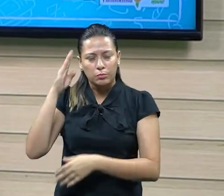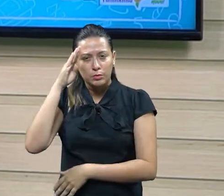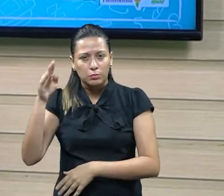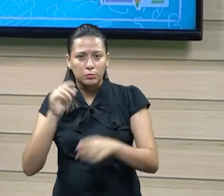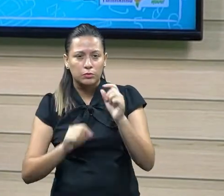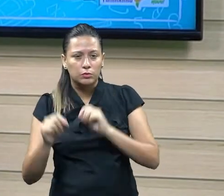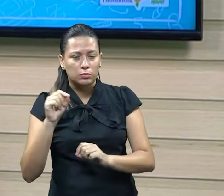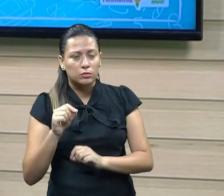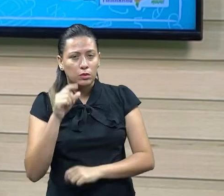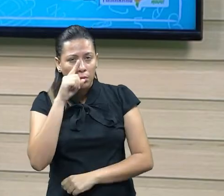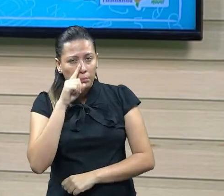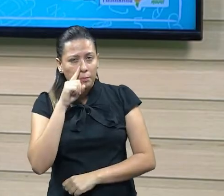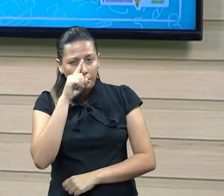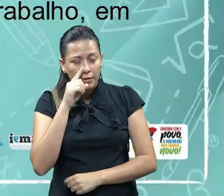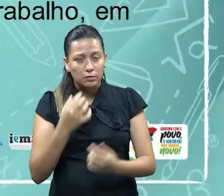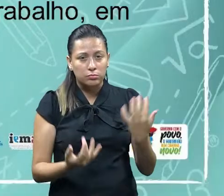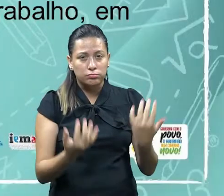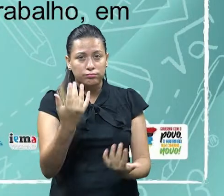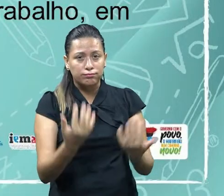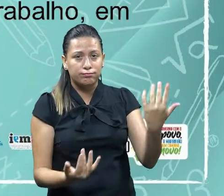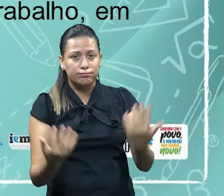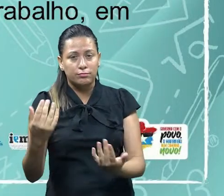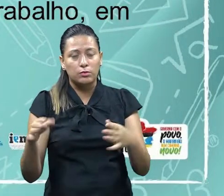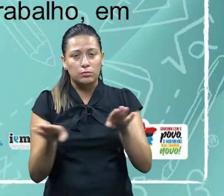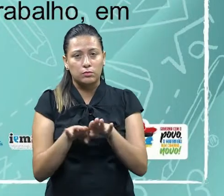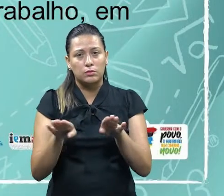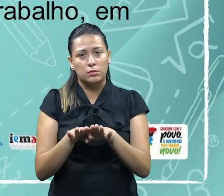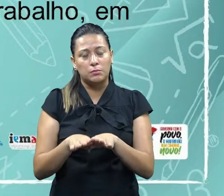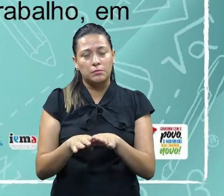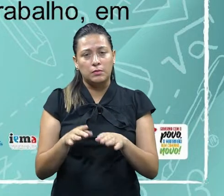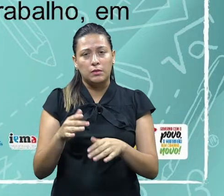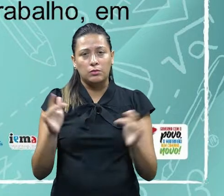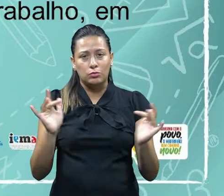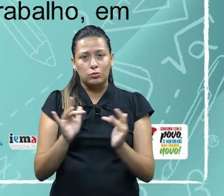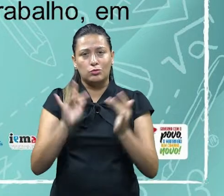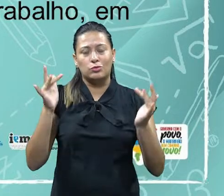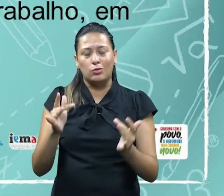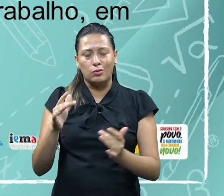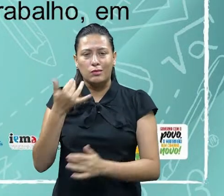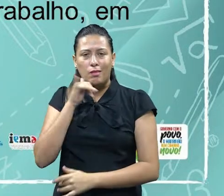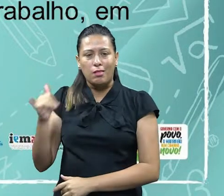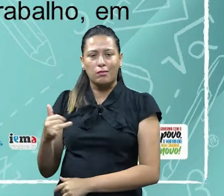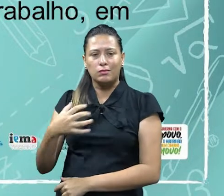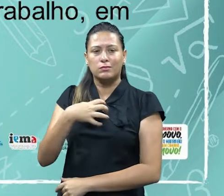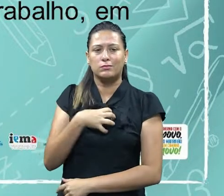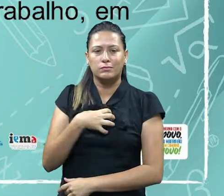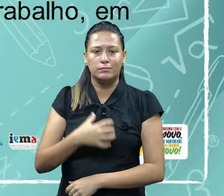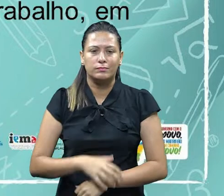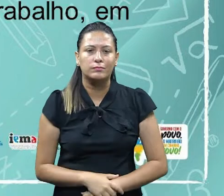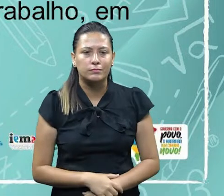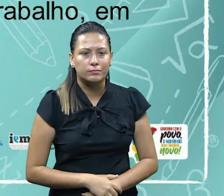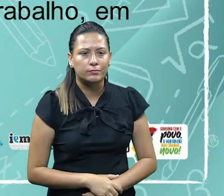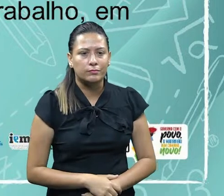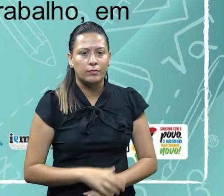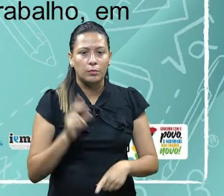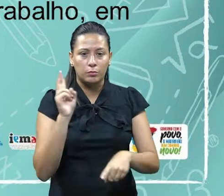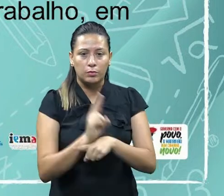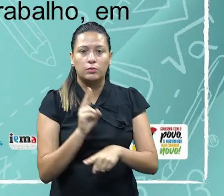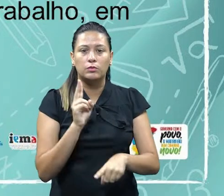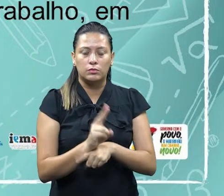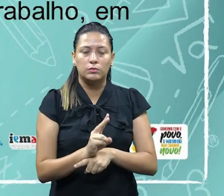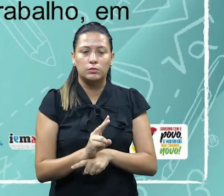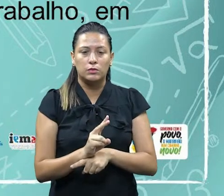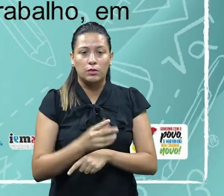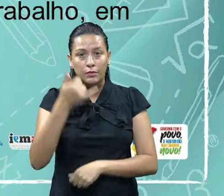de incêndio e choque elétrico. Proteção e combate a incêndios. Norma de prevenção